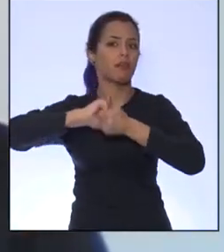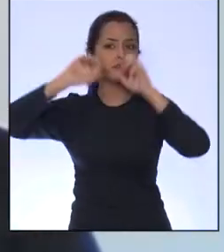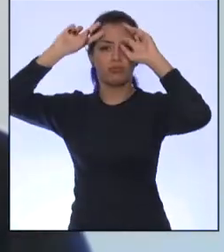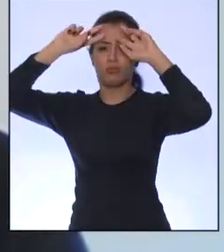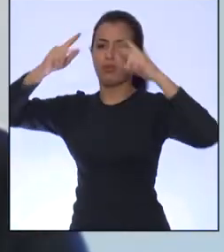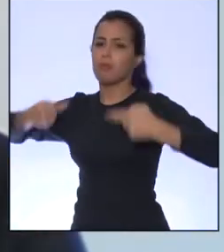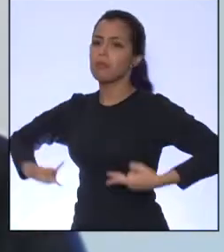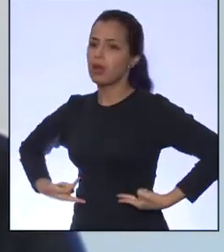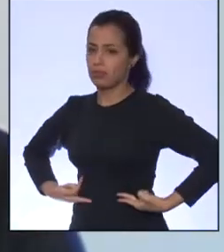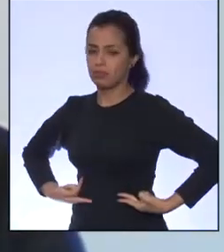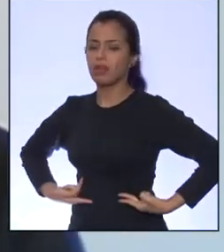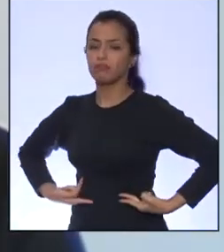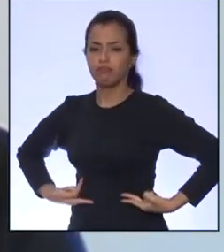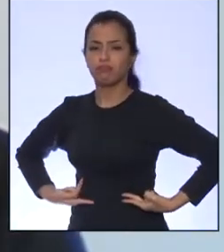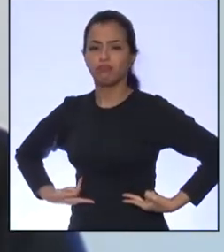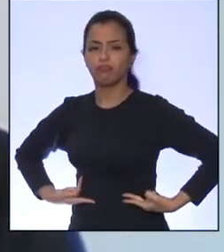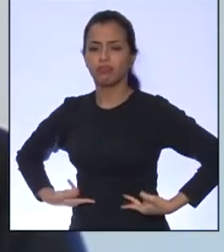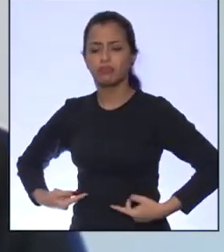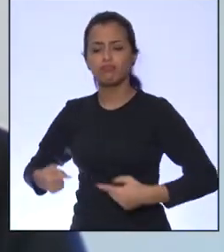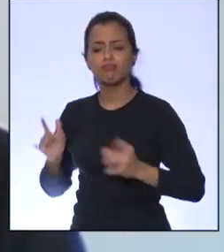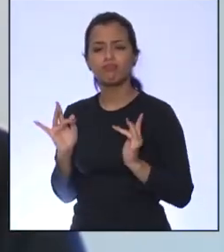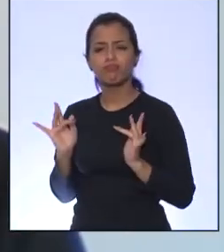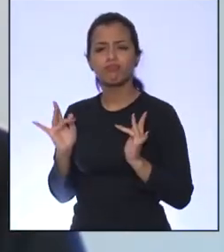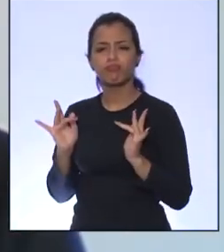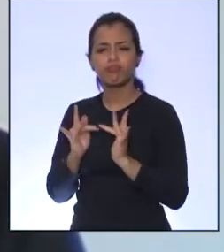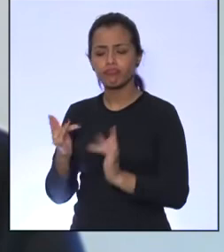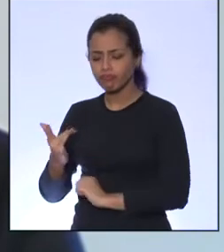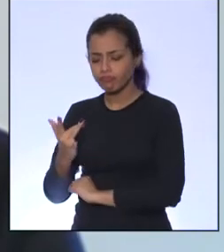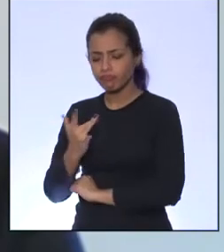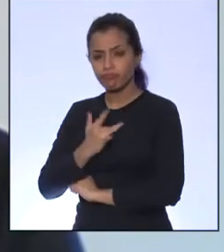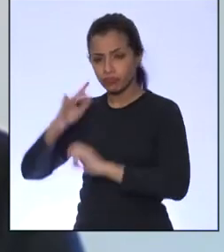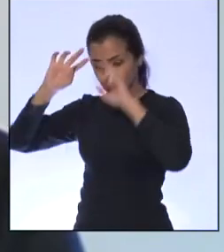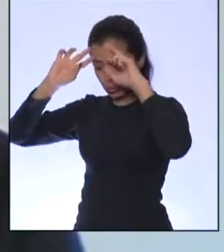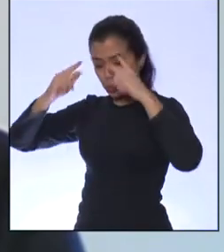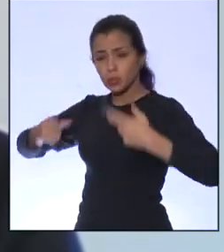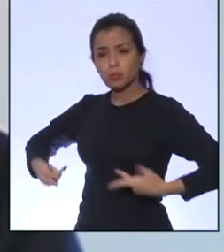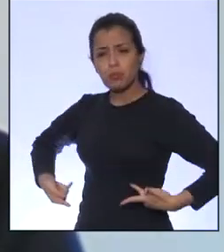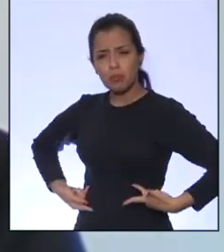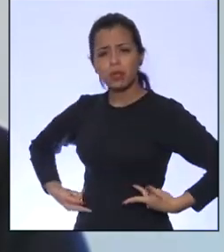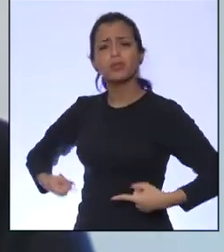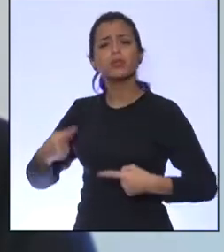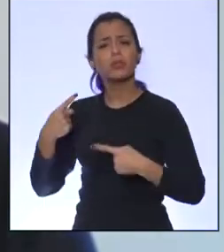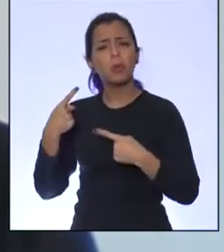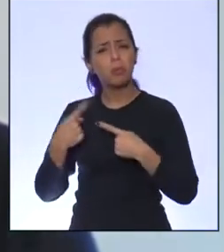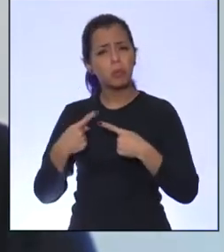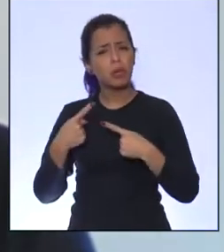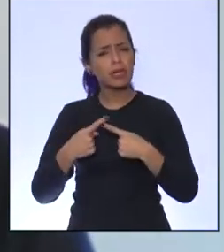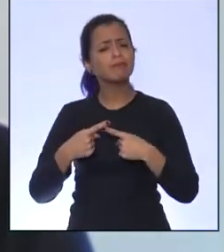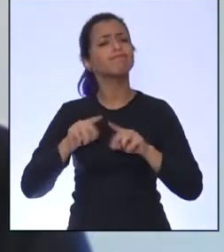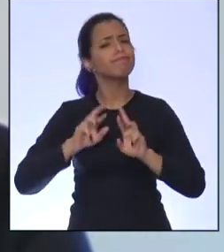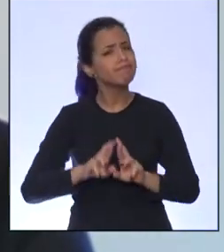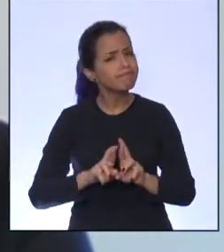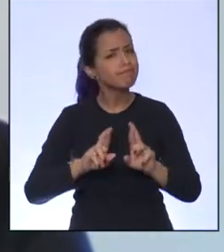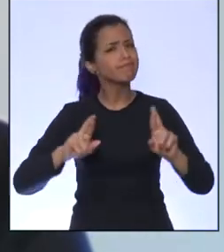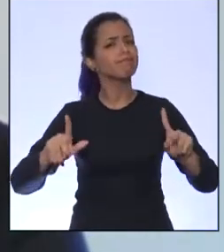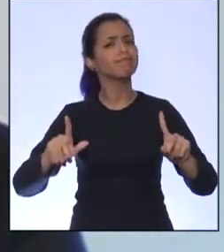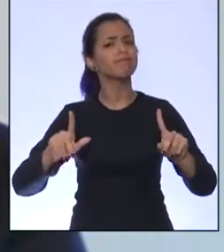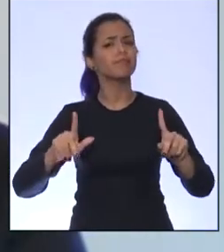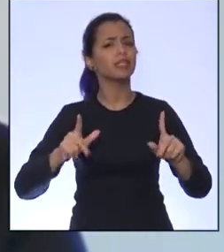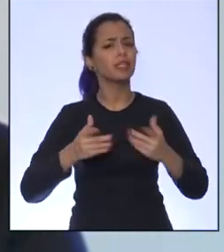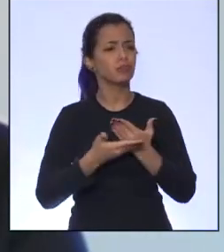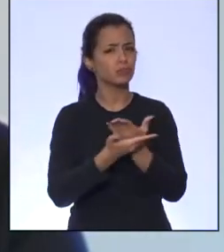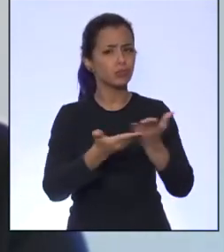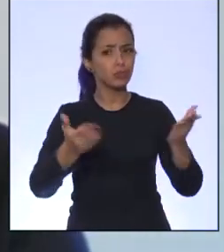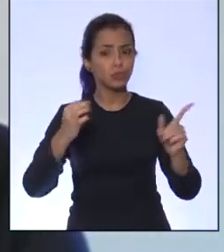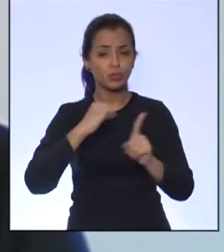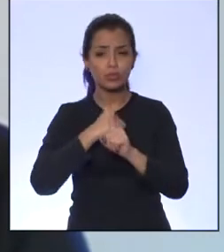ser desenvolvido, vai fazer o enorme diferencial nas pessoas. Por quê? Cada vez mais, o